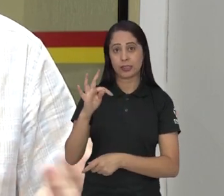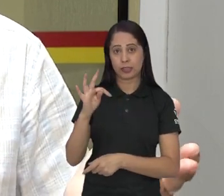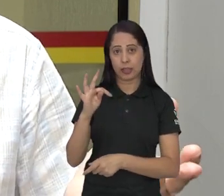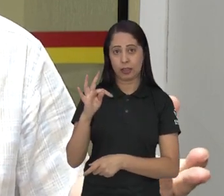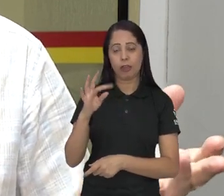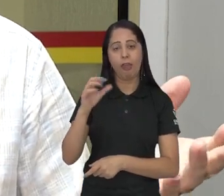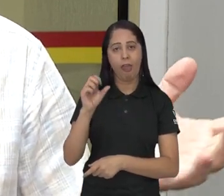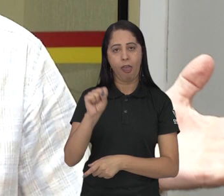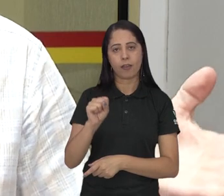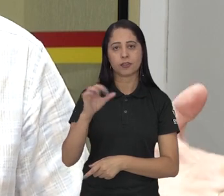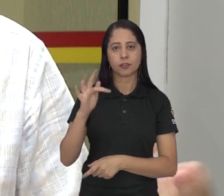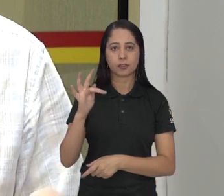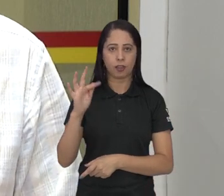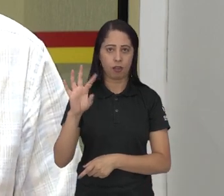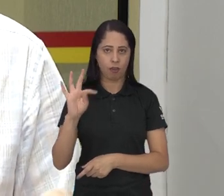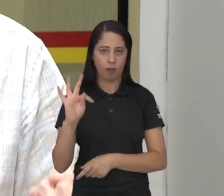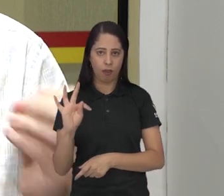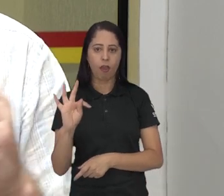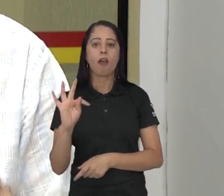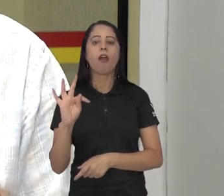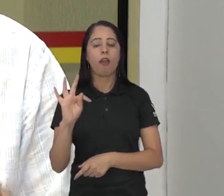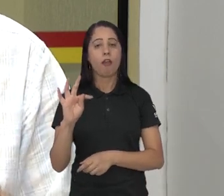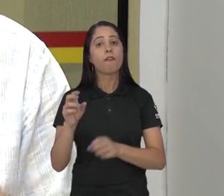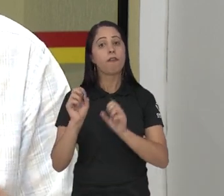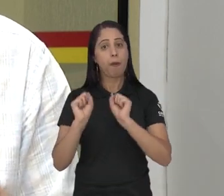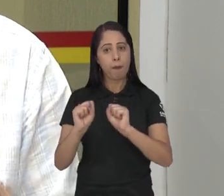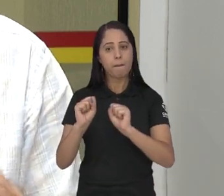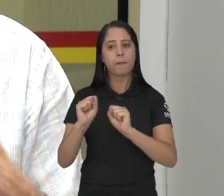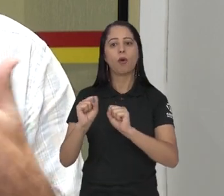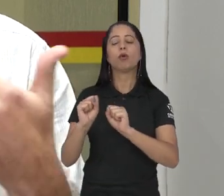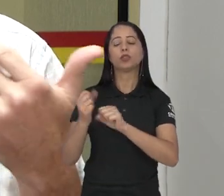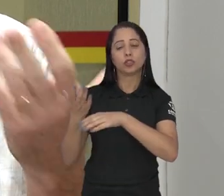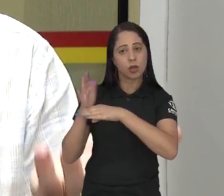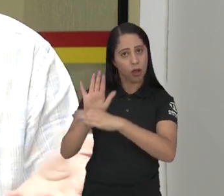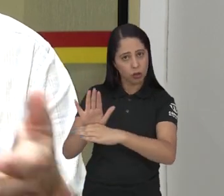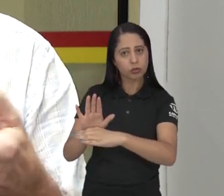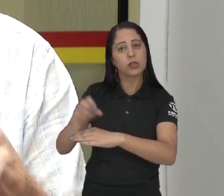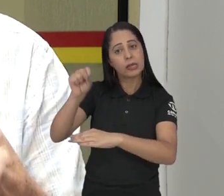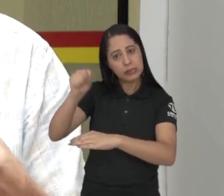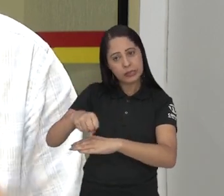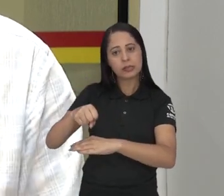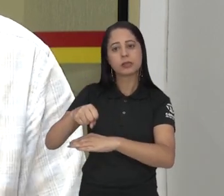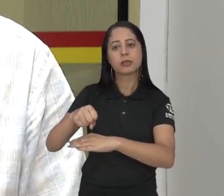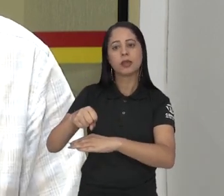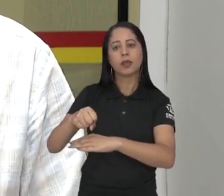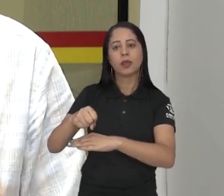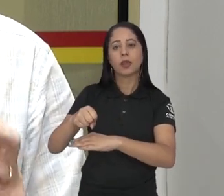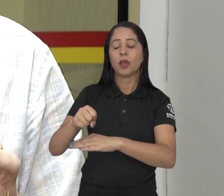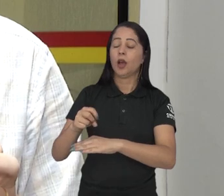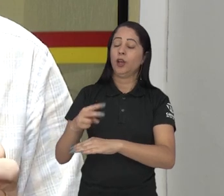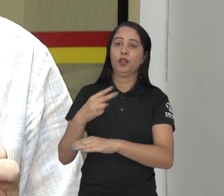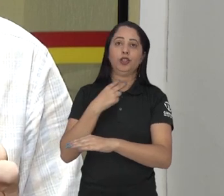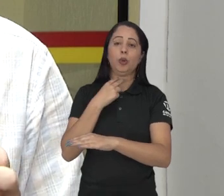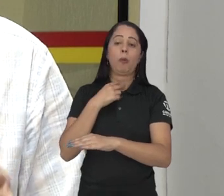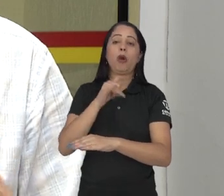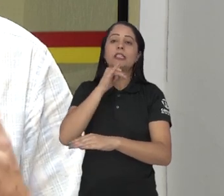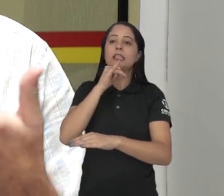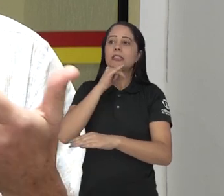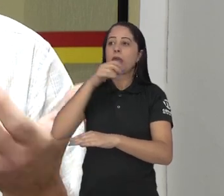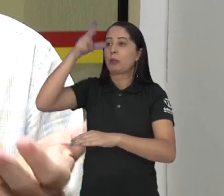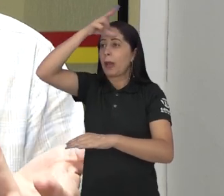segundo o Supremo ele pode fazer projeto e que Versa sobre tributação ele não